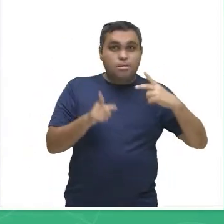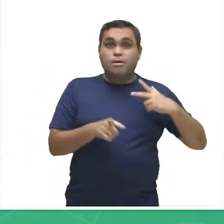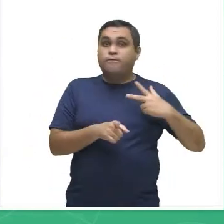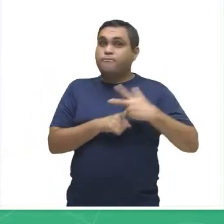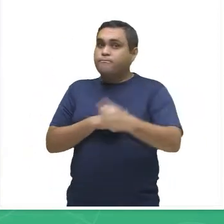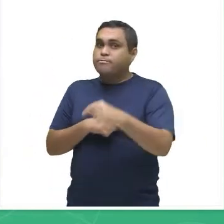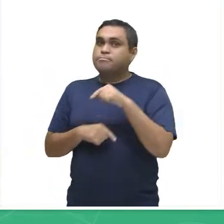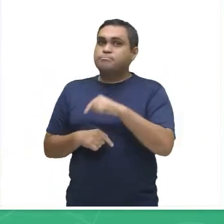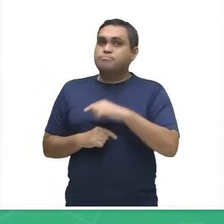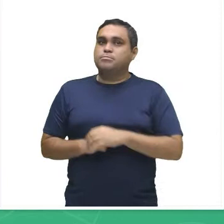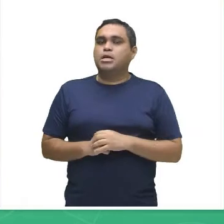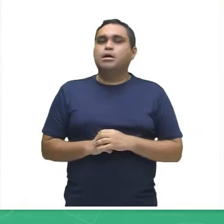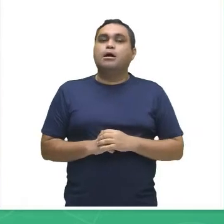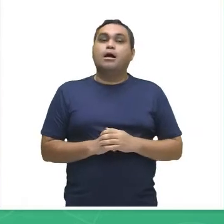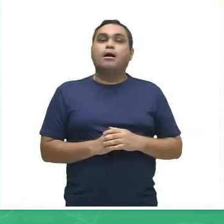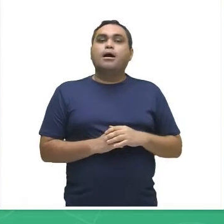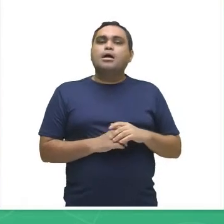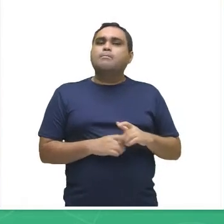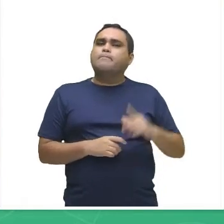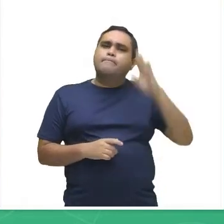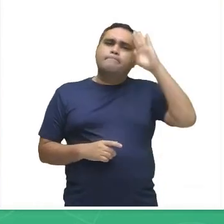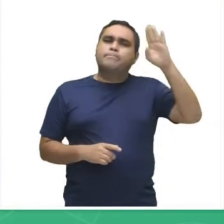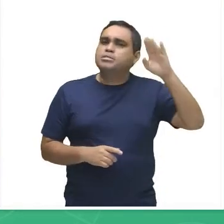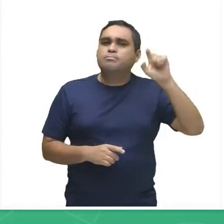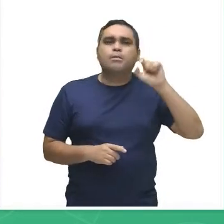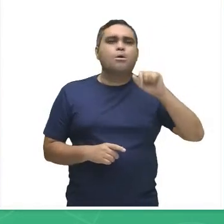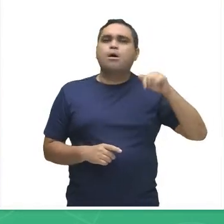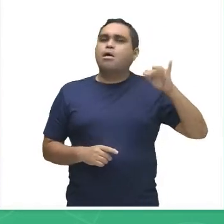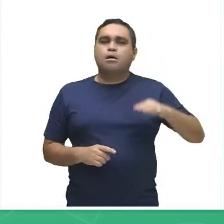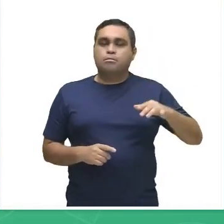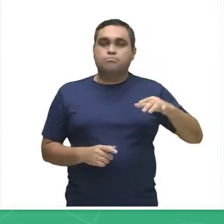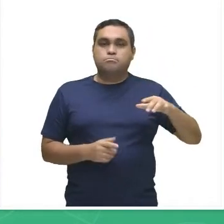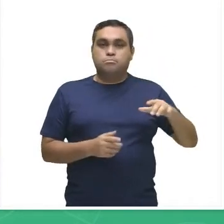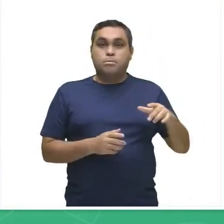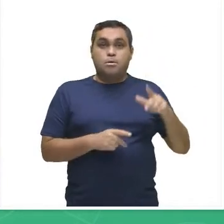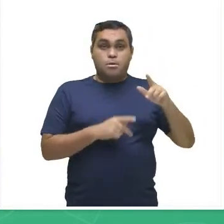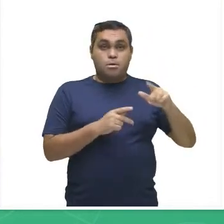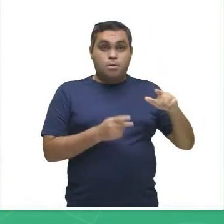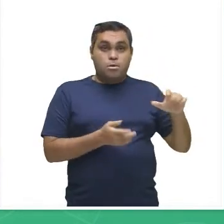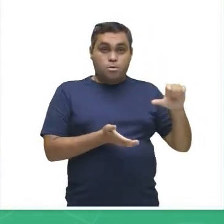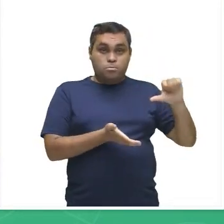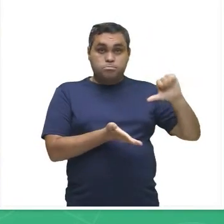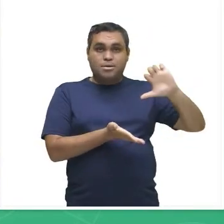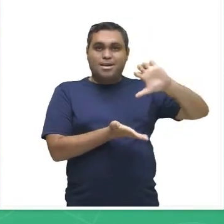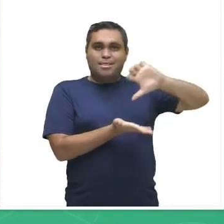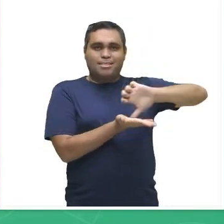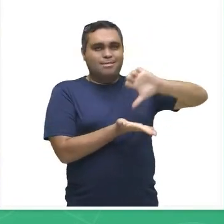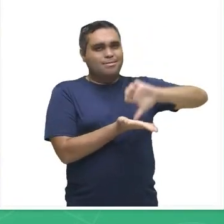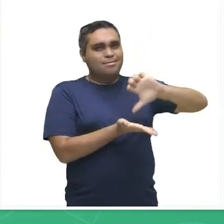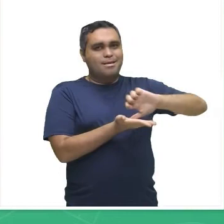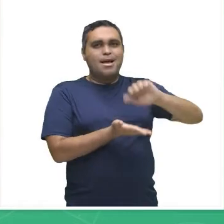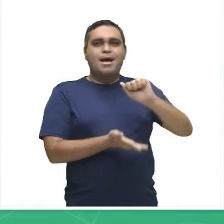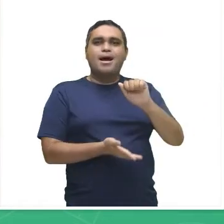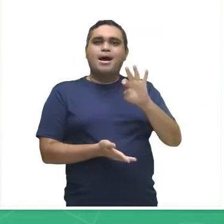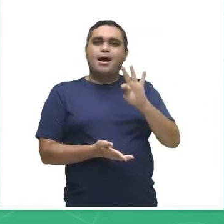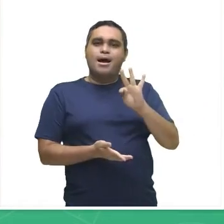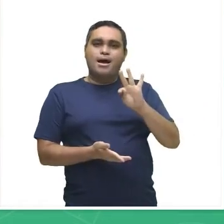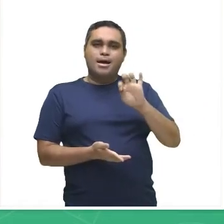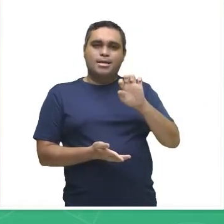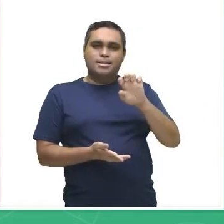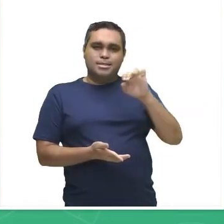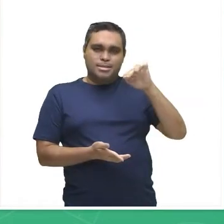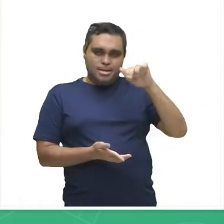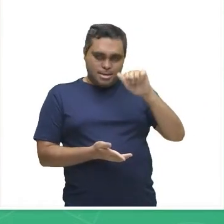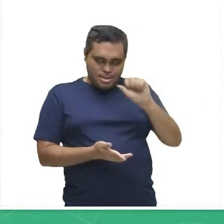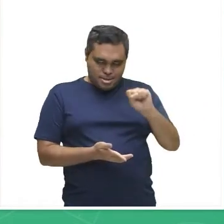tá bom? Então a gente vai ver aqui uma imagem de Dario, que é ao nosso lado, certo? Um